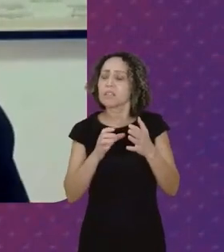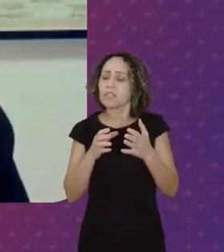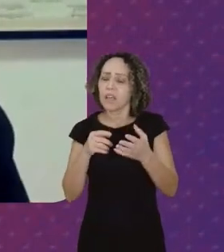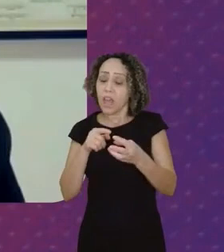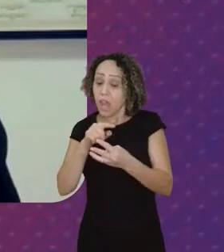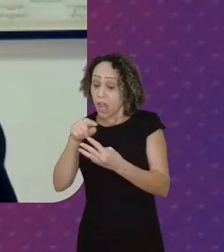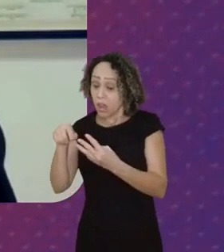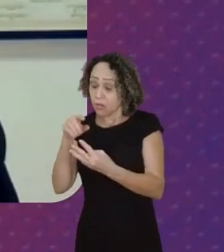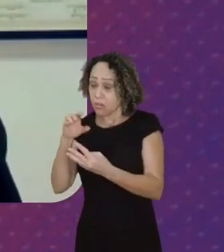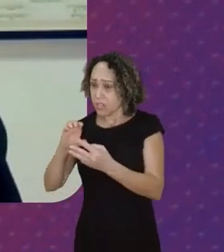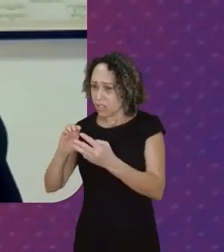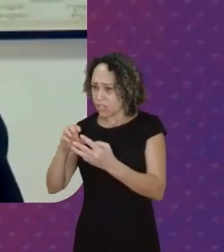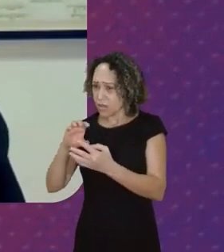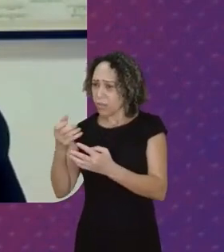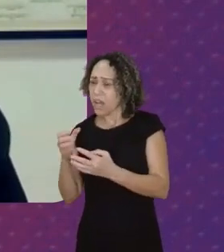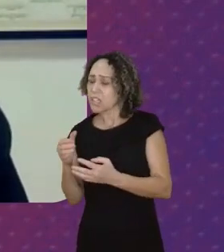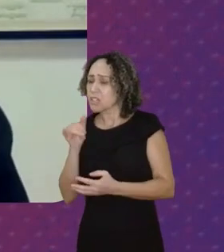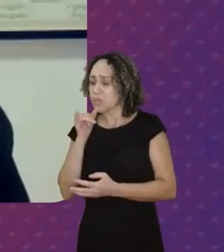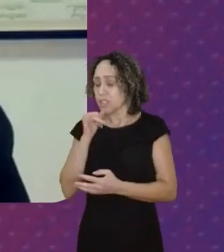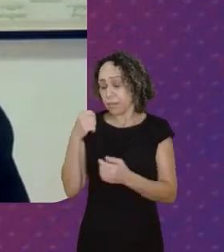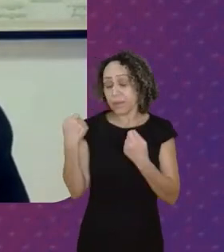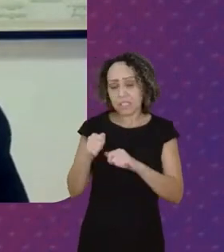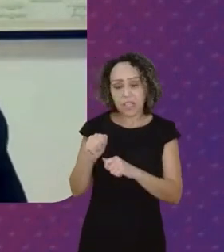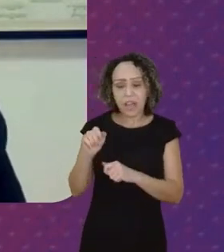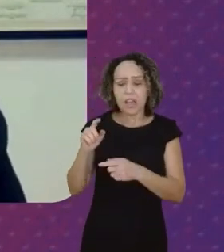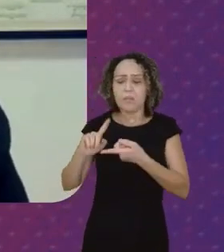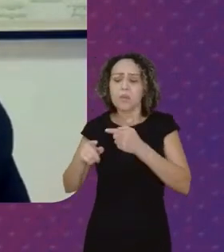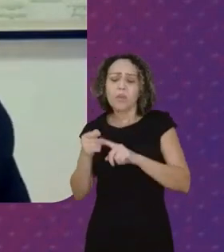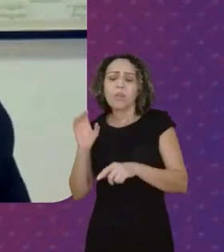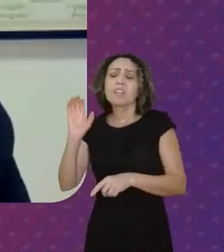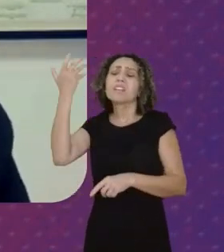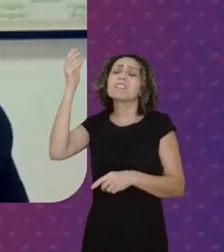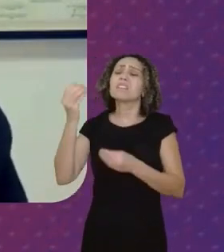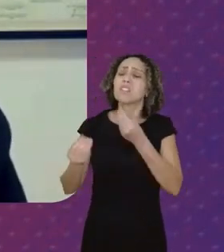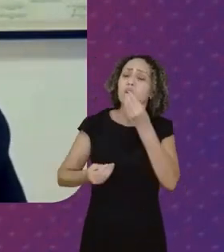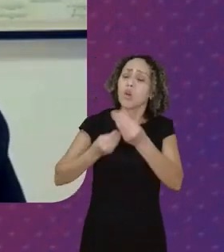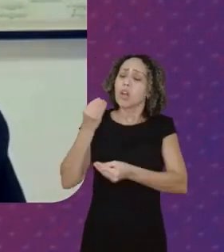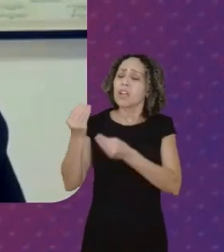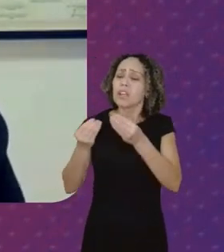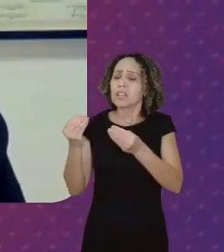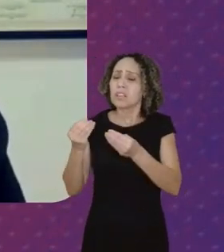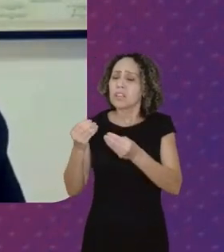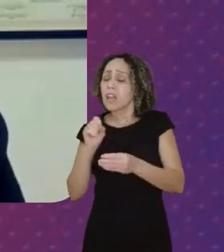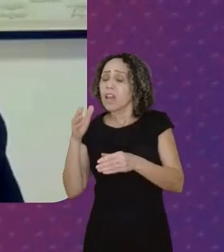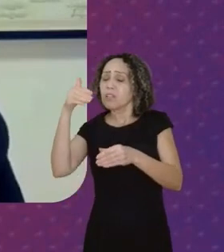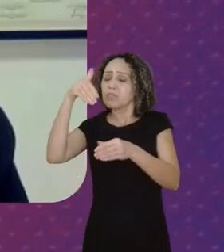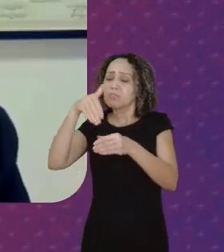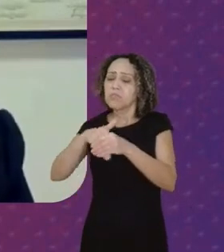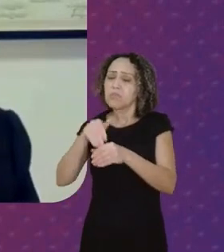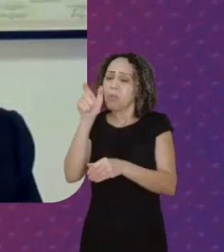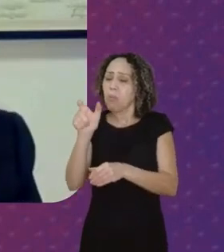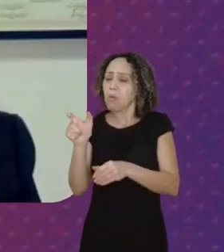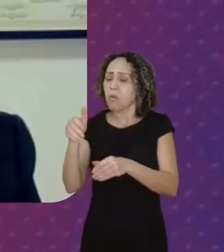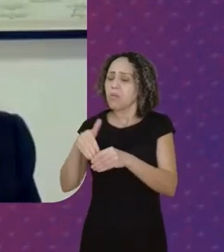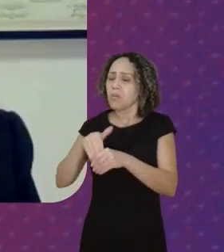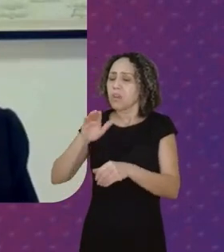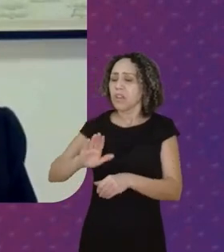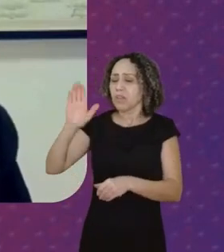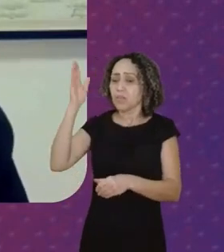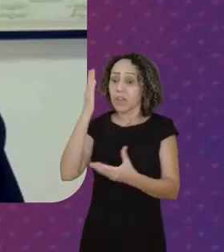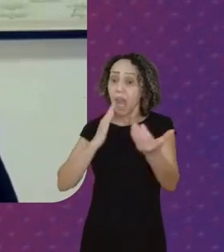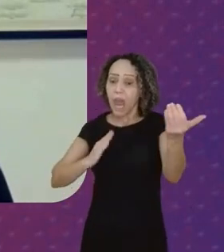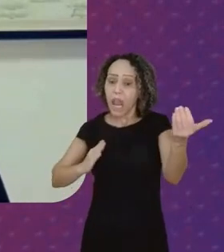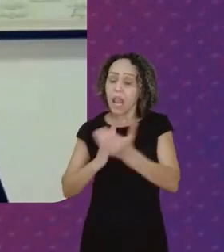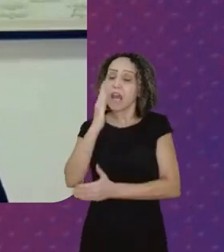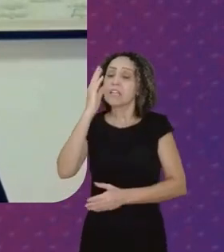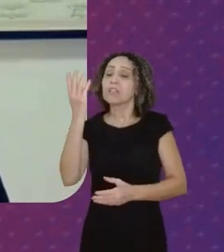ser preenchidas essas vagas de candidaturas, porque eles conjuntamente só vão poder apresentar um